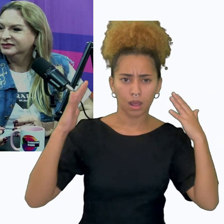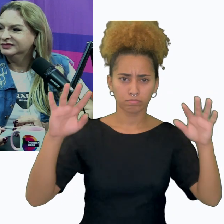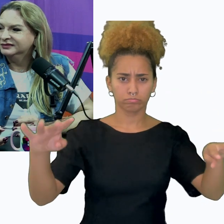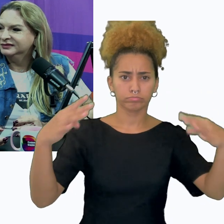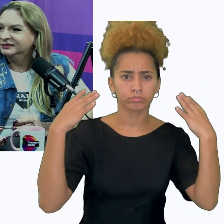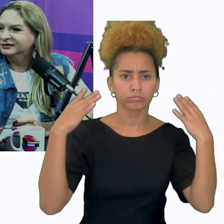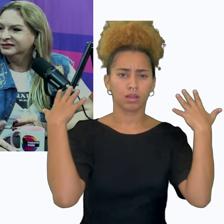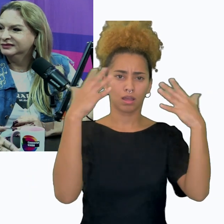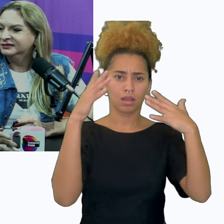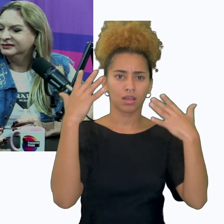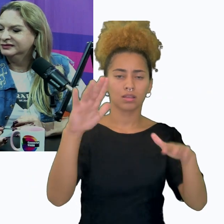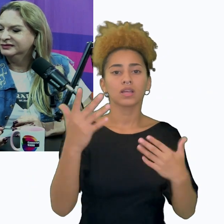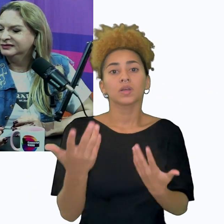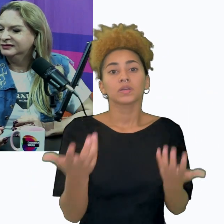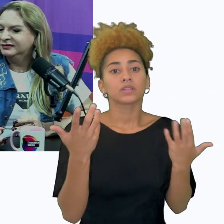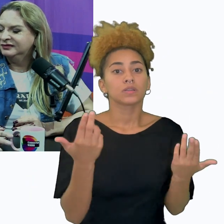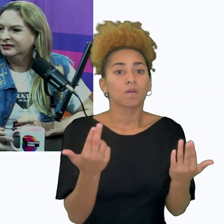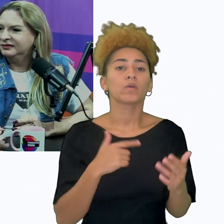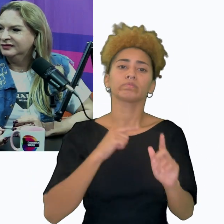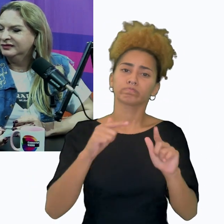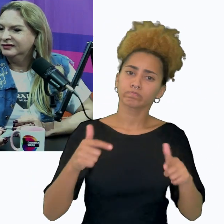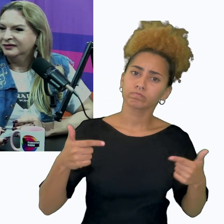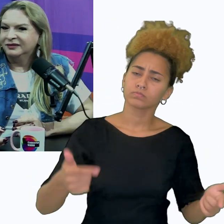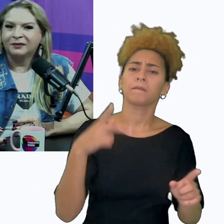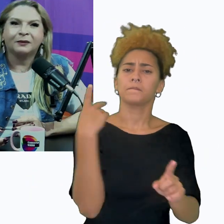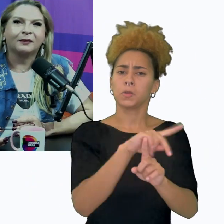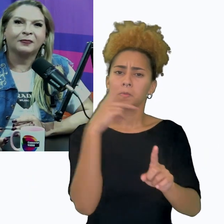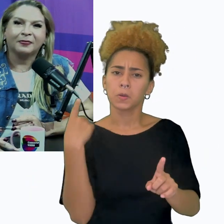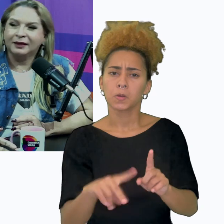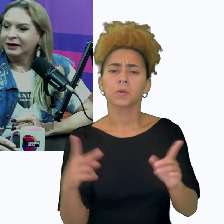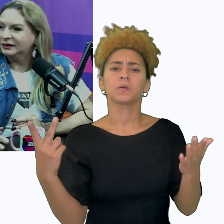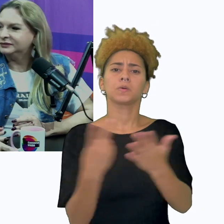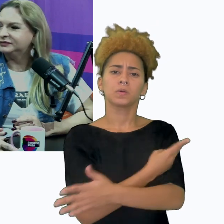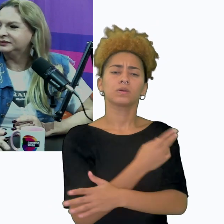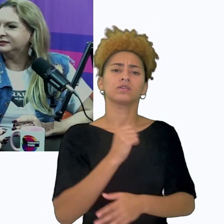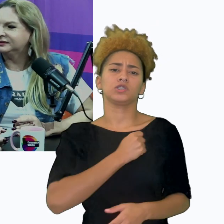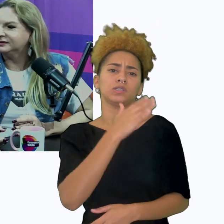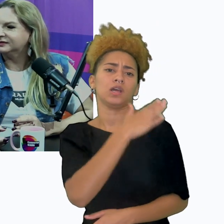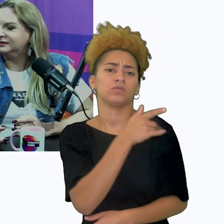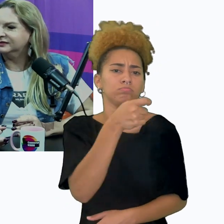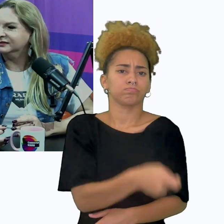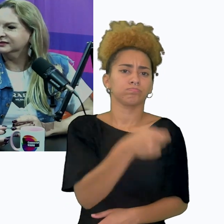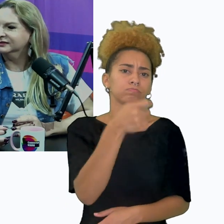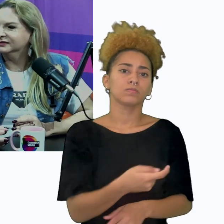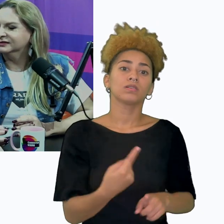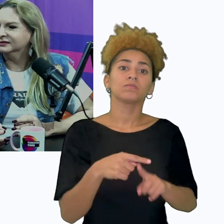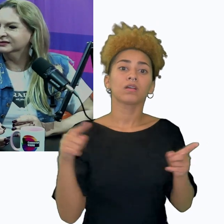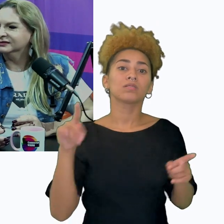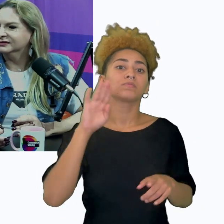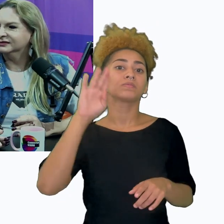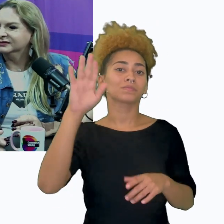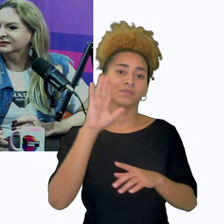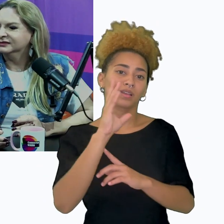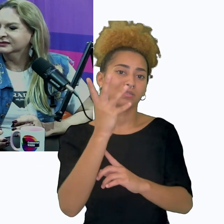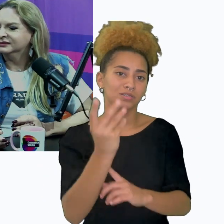brilhar, de todo mundo ver. Eu queria aquilo ali. Eu queria, sempre quis, e batalhei, apanhei, vivi, passei por ditadura por causa daquilo ali, porque eu